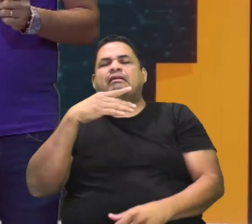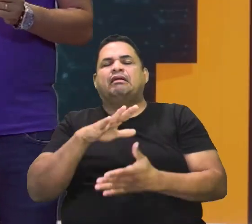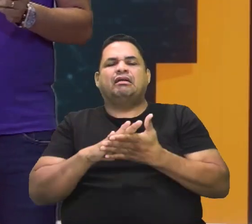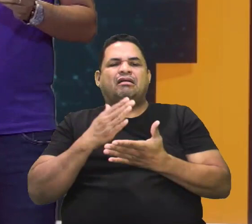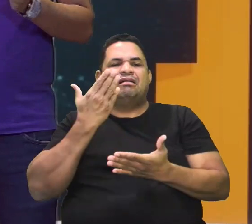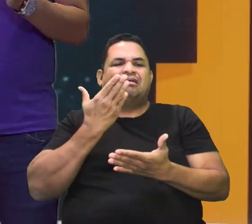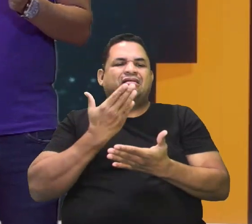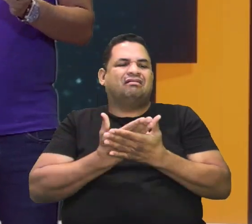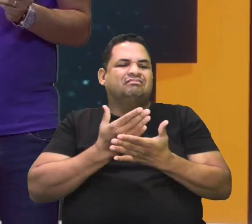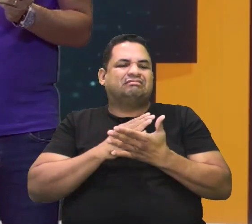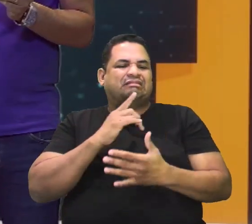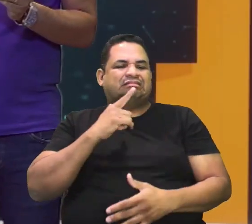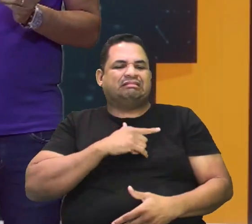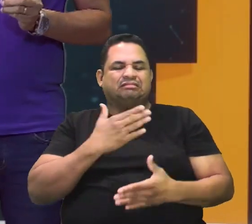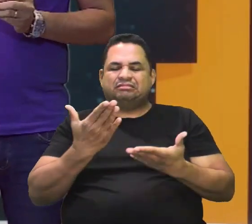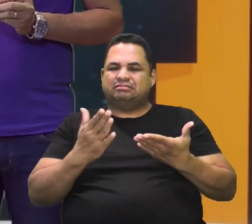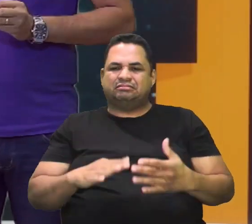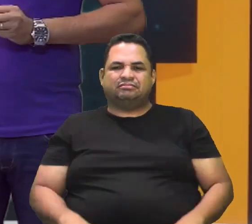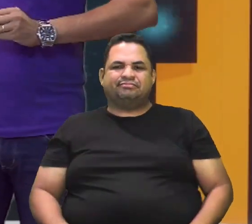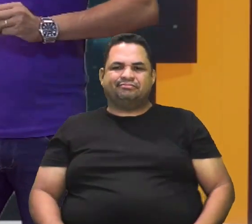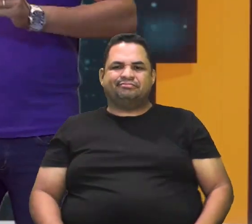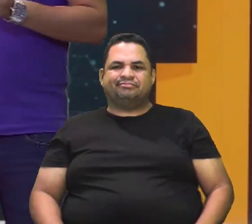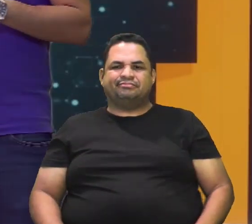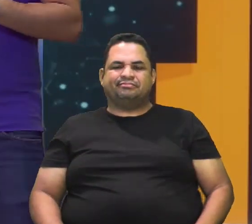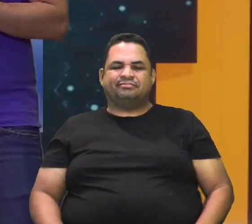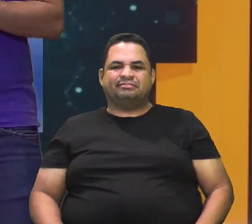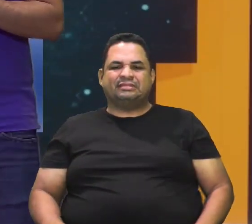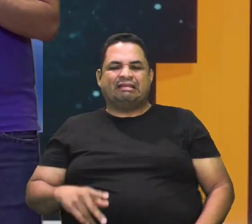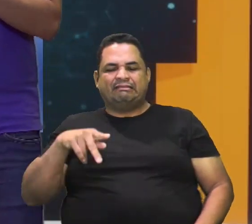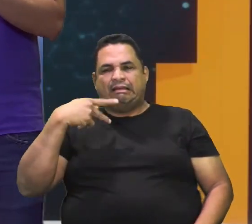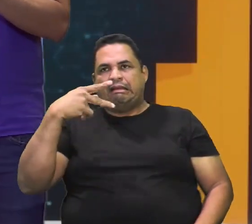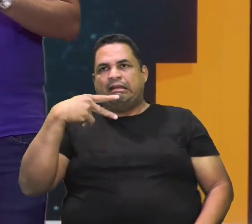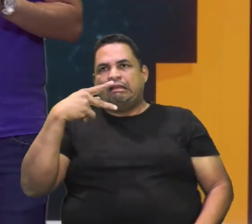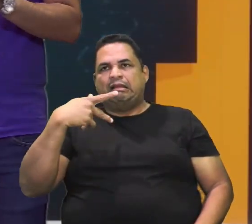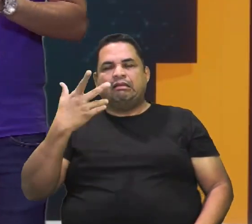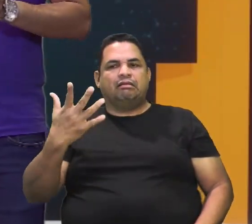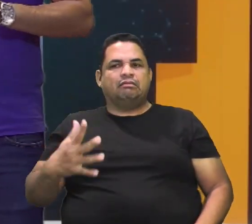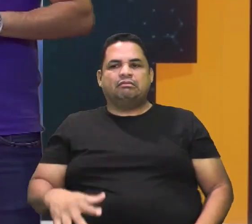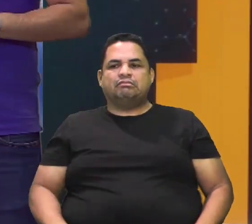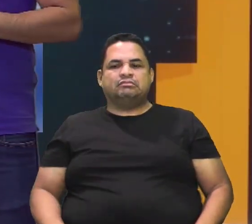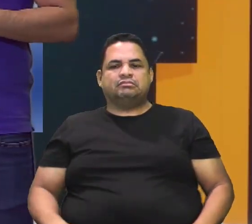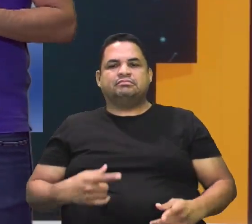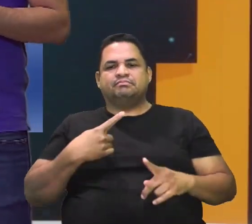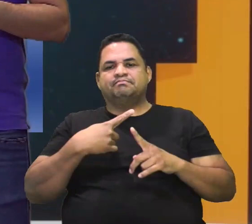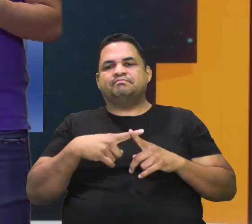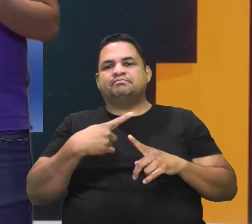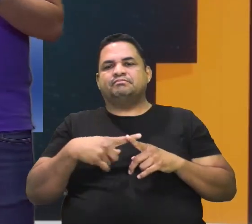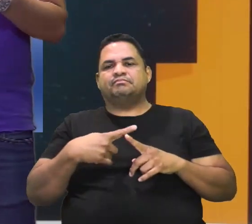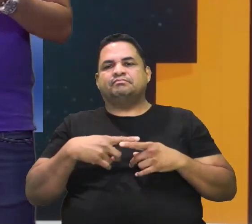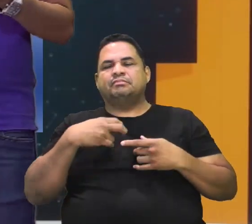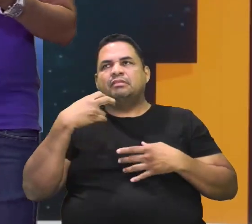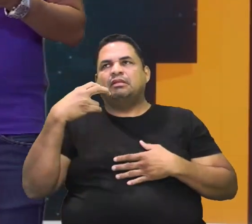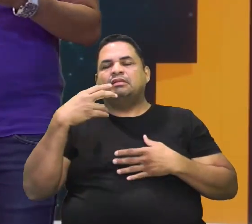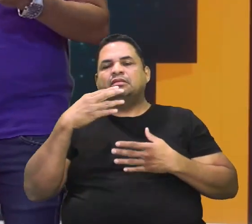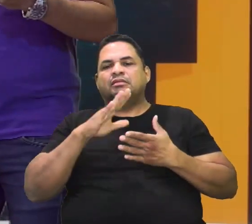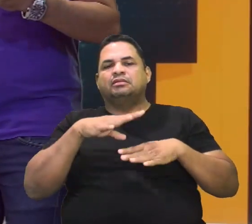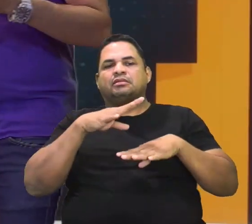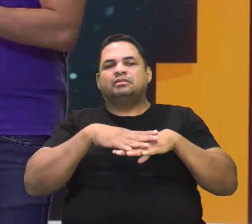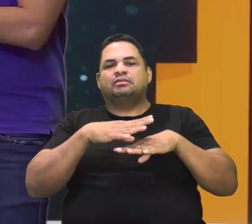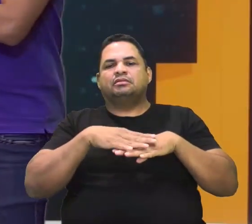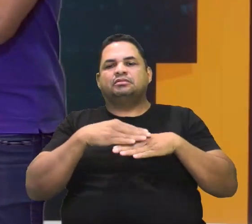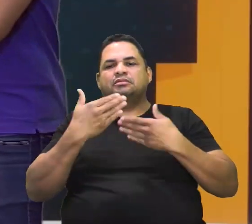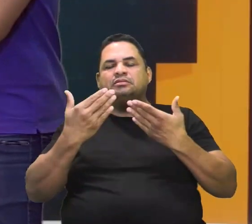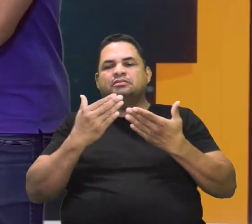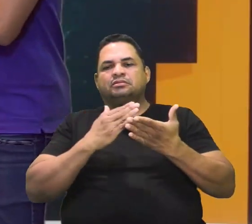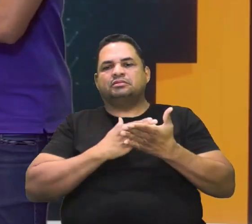foi muito chata, essa aula foi muito difícil. Também não é para tanto, né? Não, mas eles reclamam às vezes, alguns. Porque assim, a matemática, ela vai